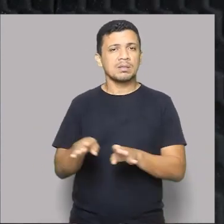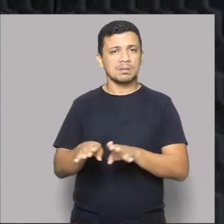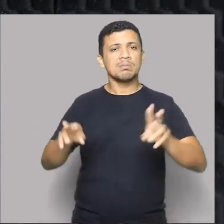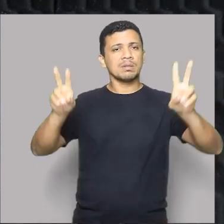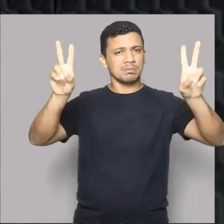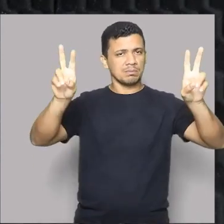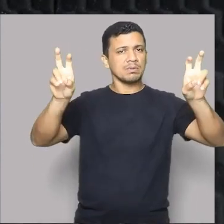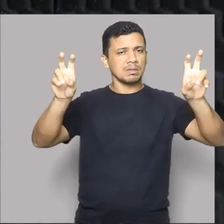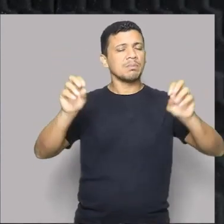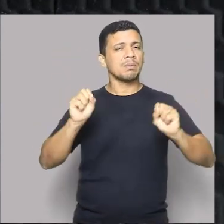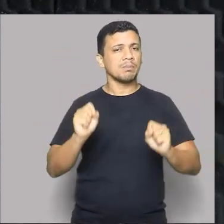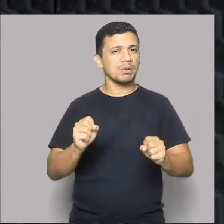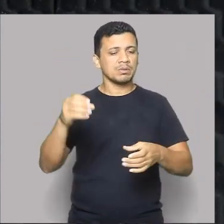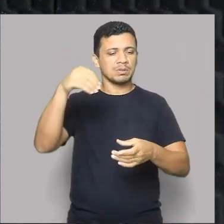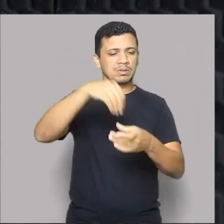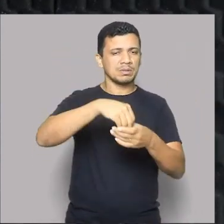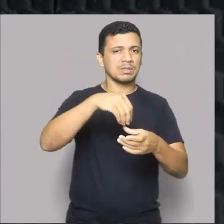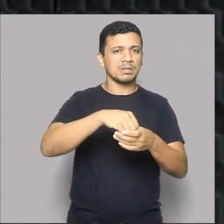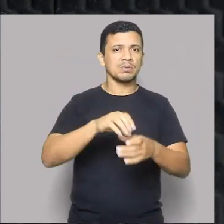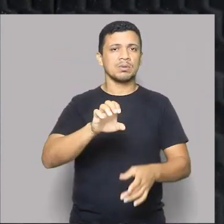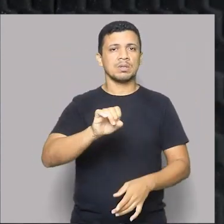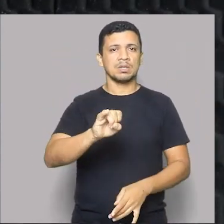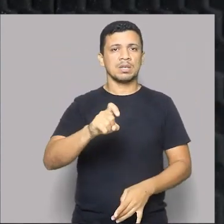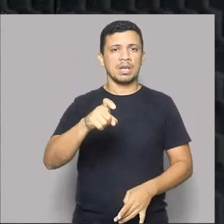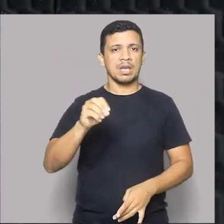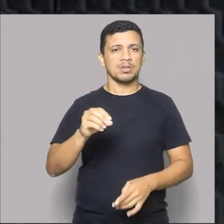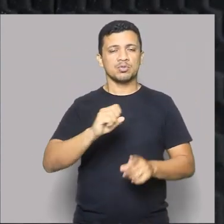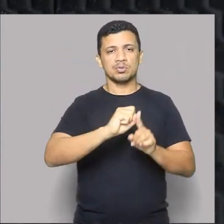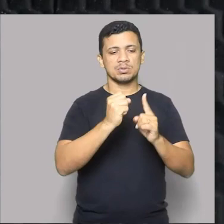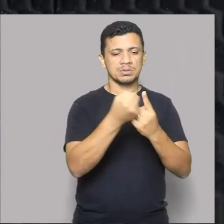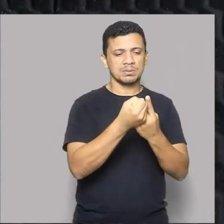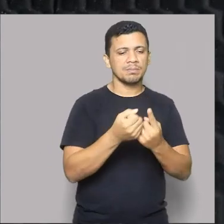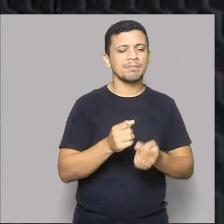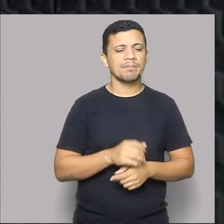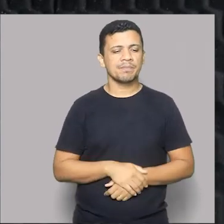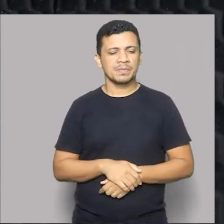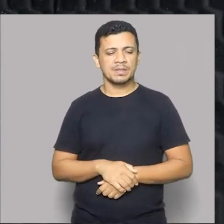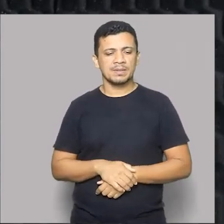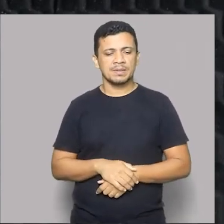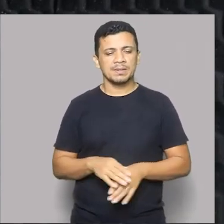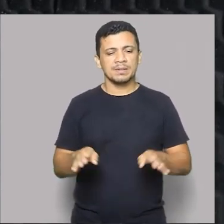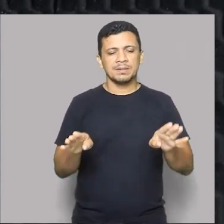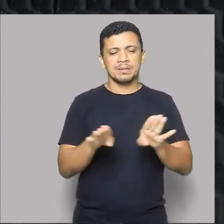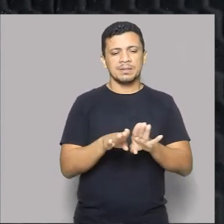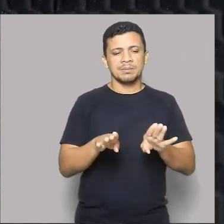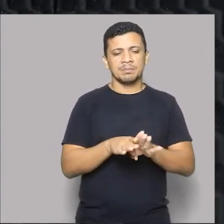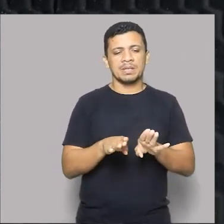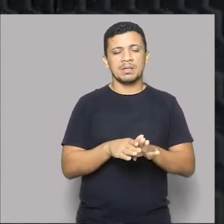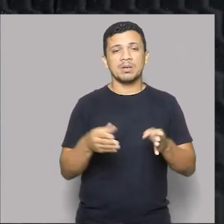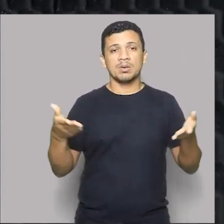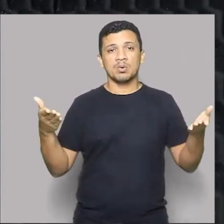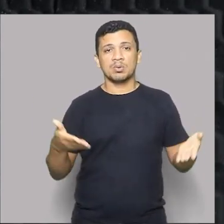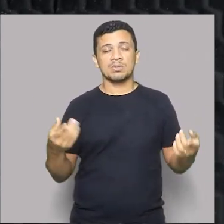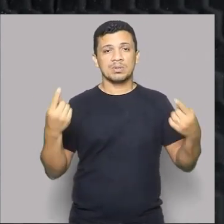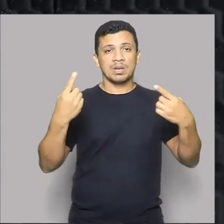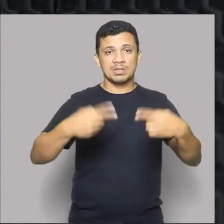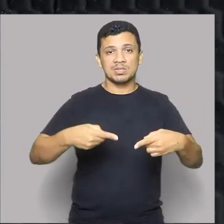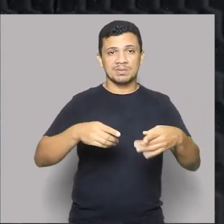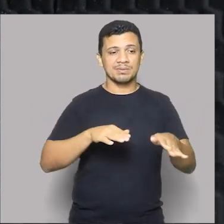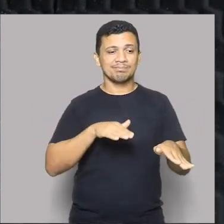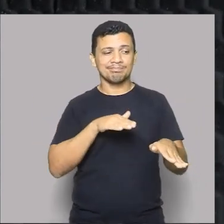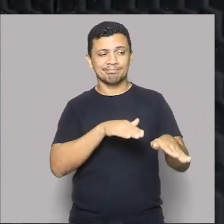aí dentro do eixo social e infraestrutura. A gente tem também os atuais desafios do trânsito